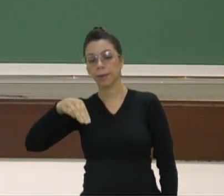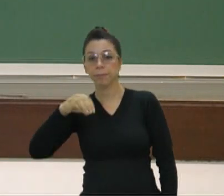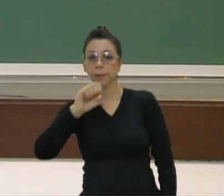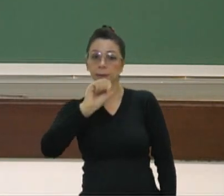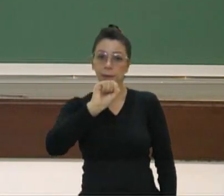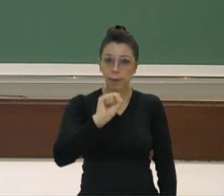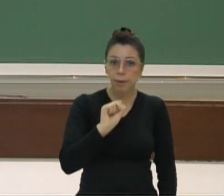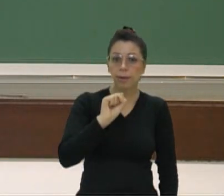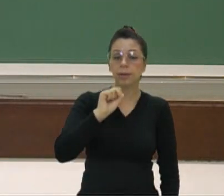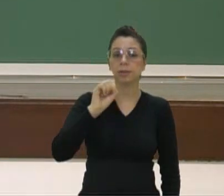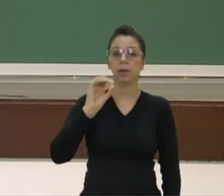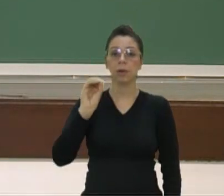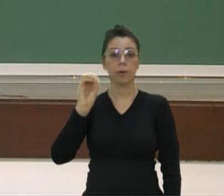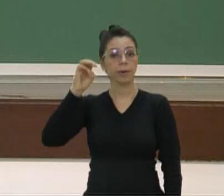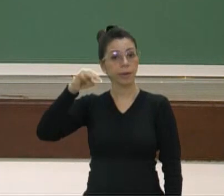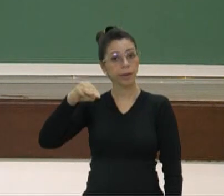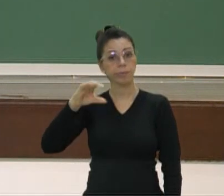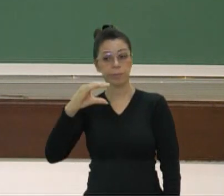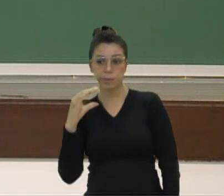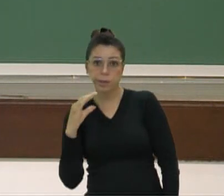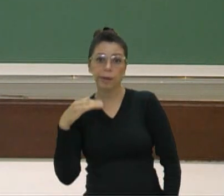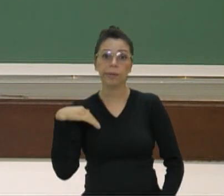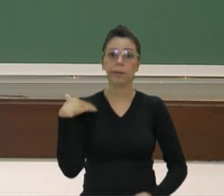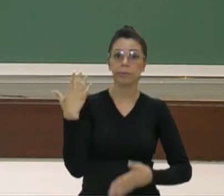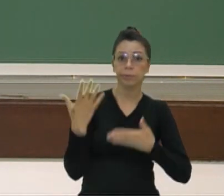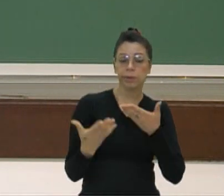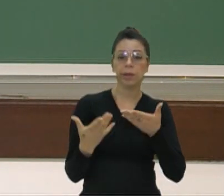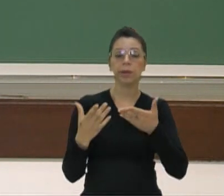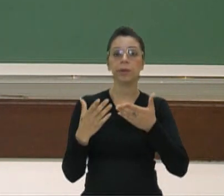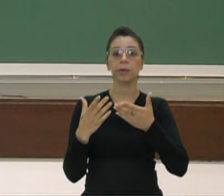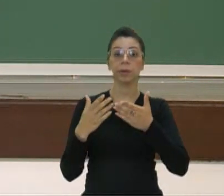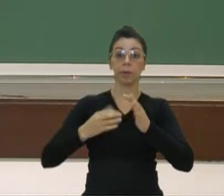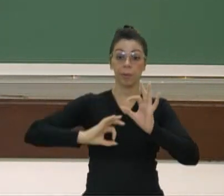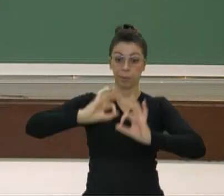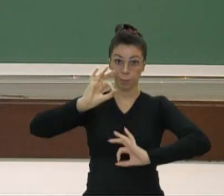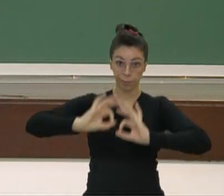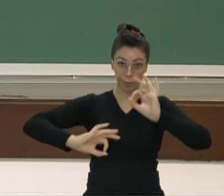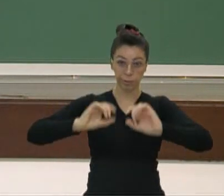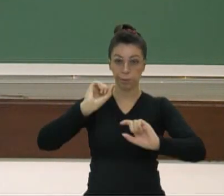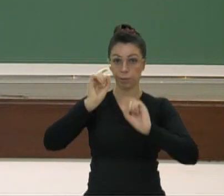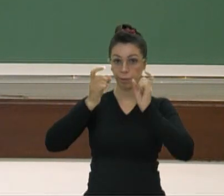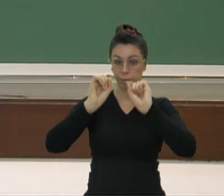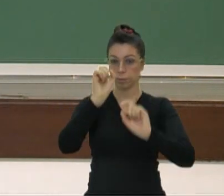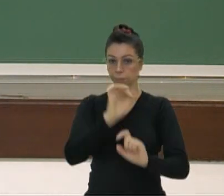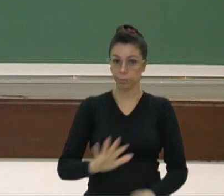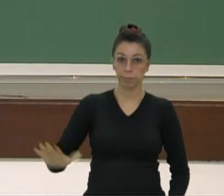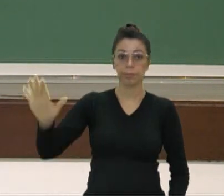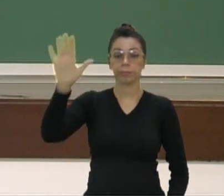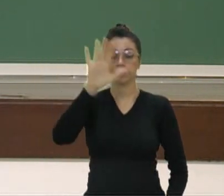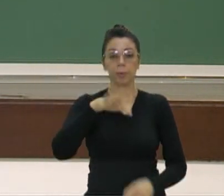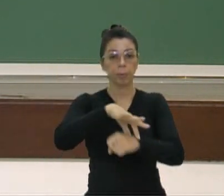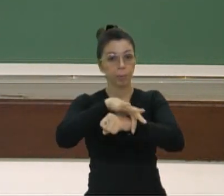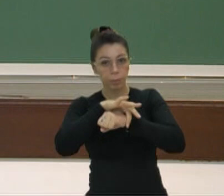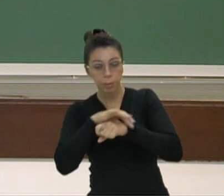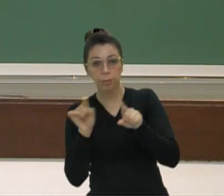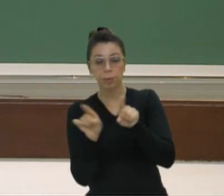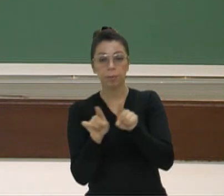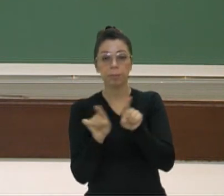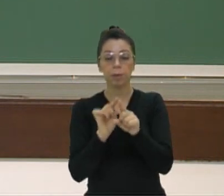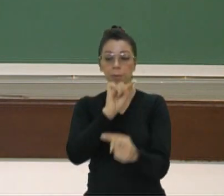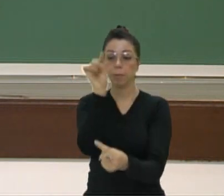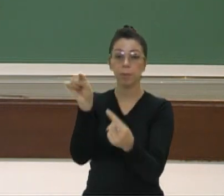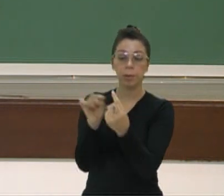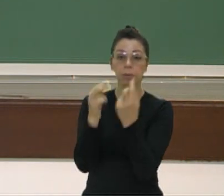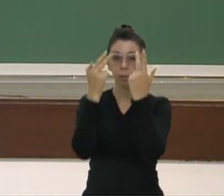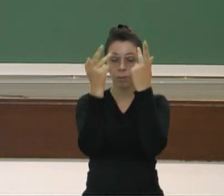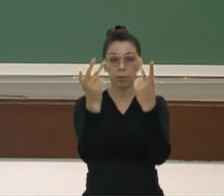isso, obviamente, organizado através de Assembleia Geral e com o Conselho de Segurança para chegar a um objetivo comum, que